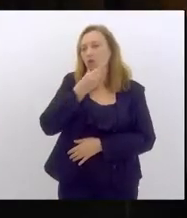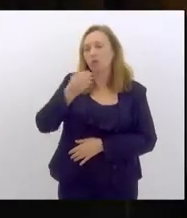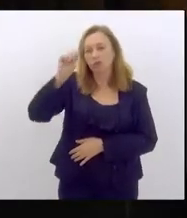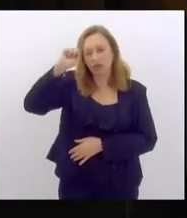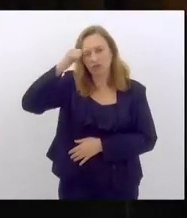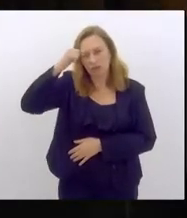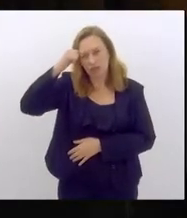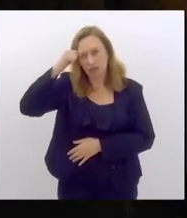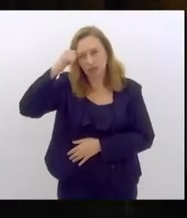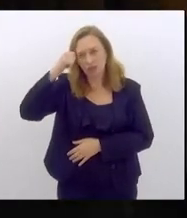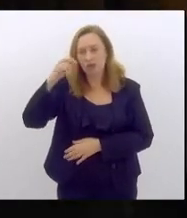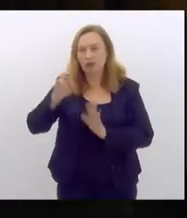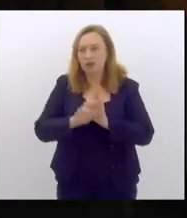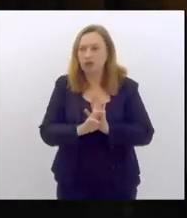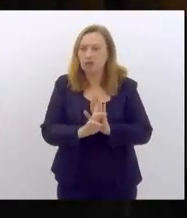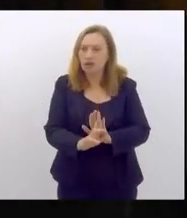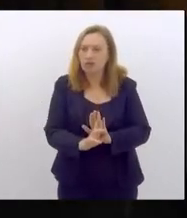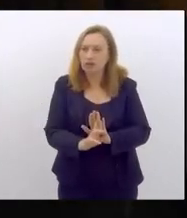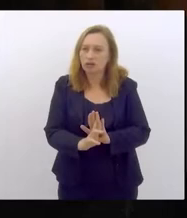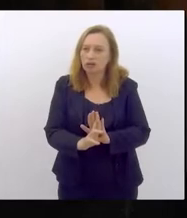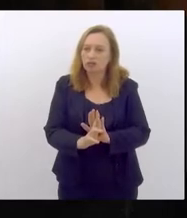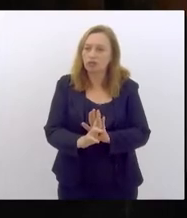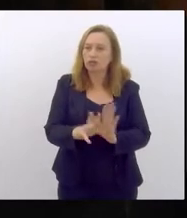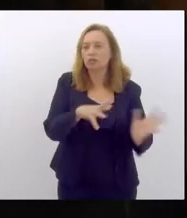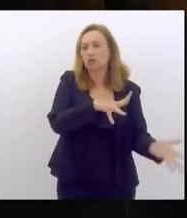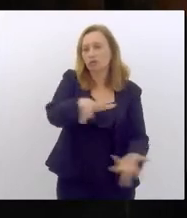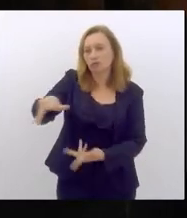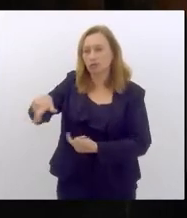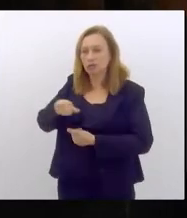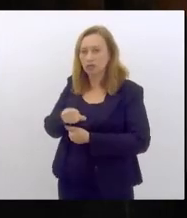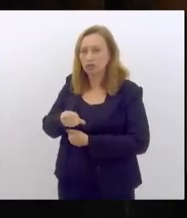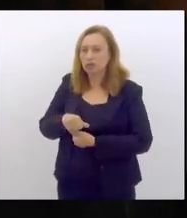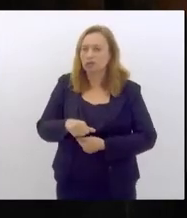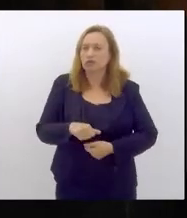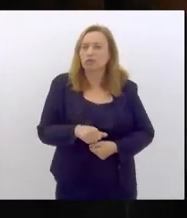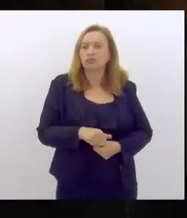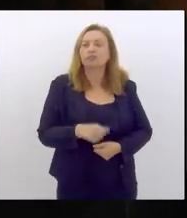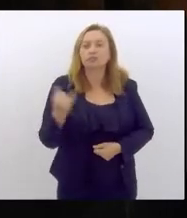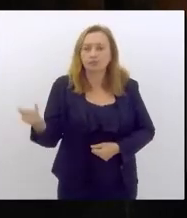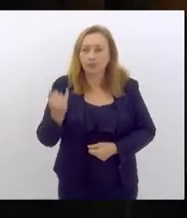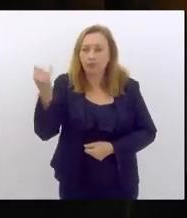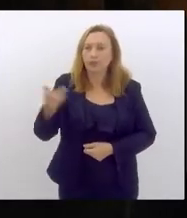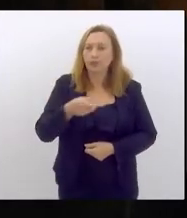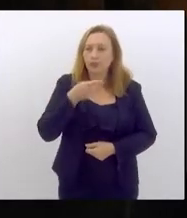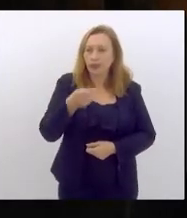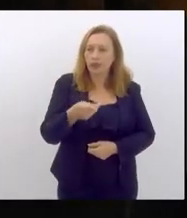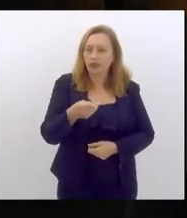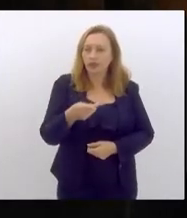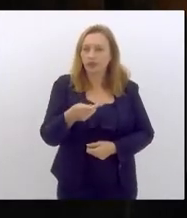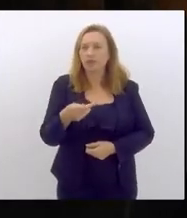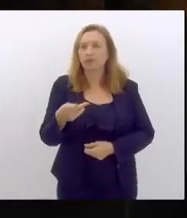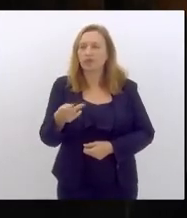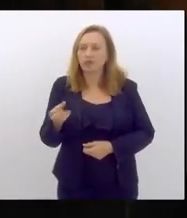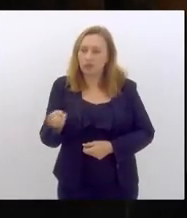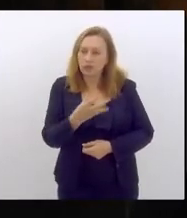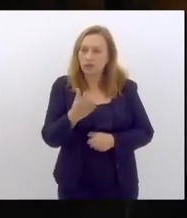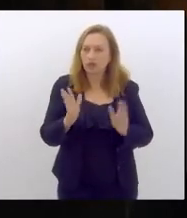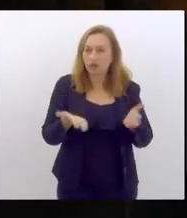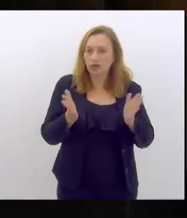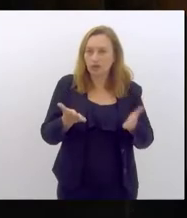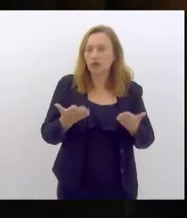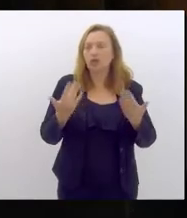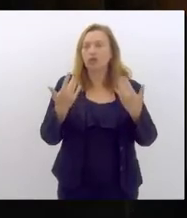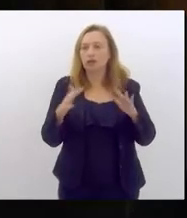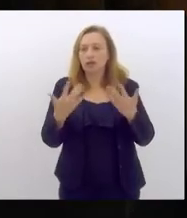tornou em referência internacional. Inclusive, importante dizer que, recentemente, na comemoração